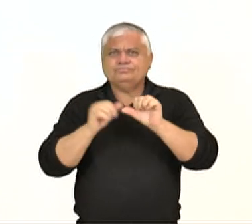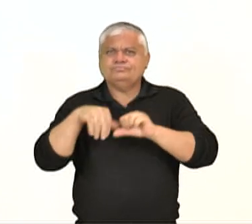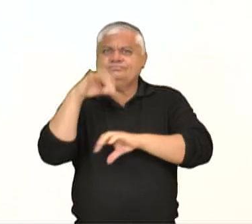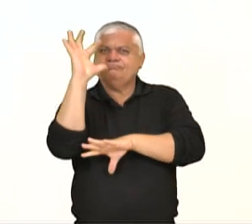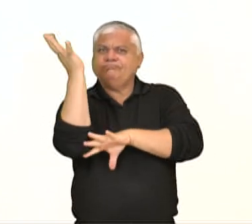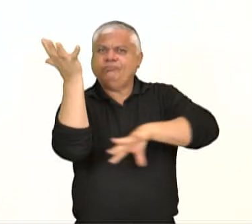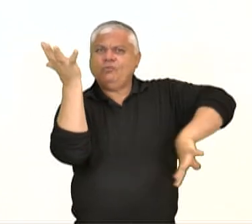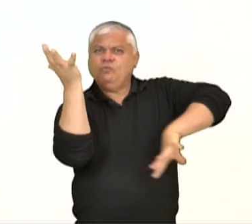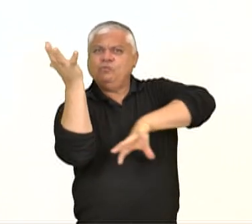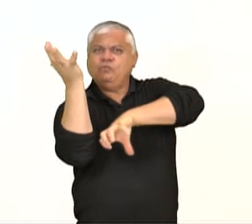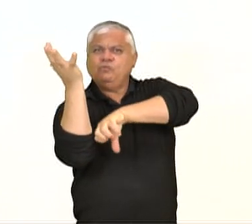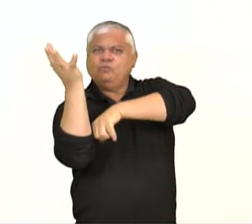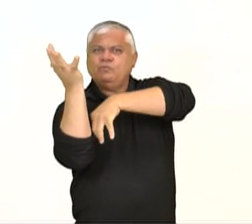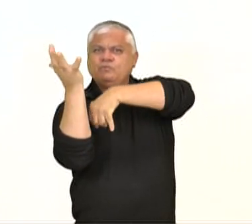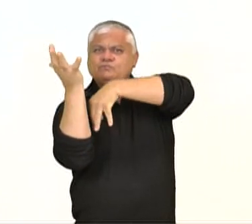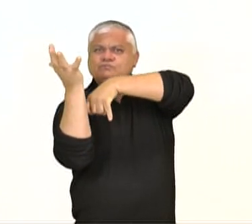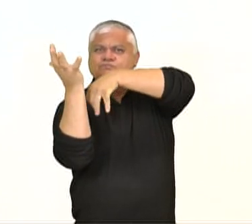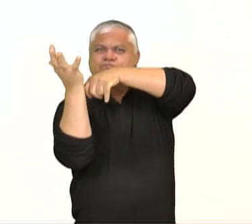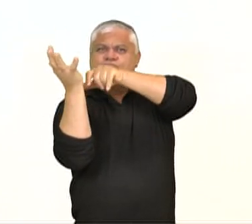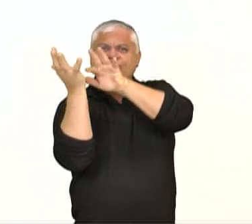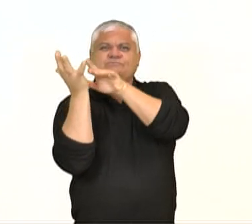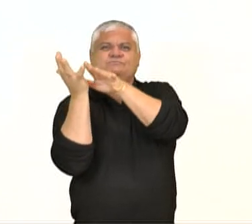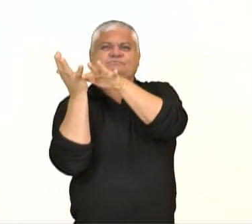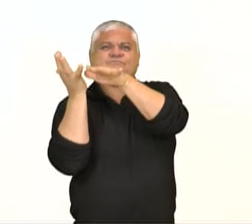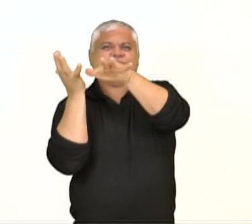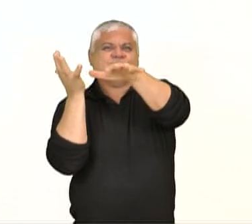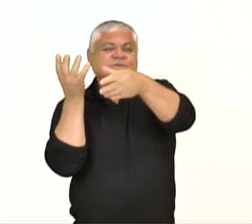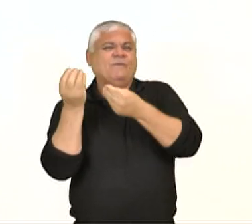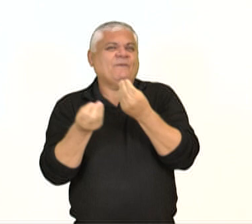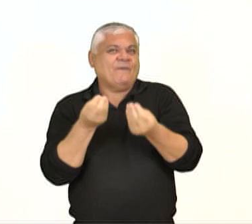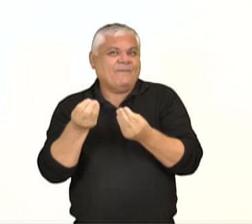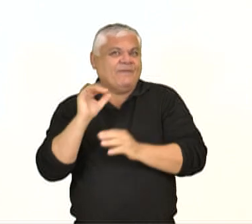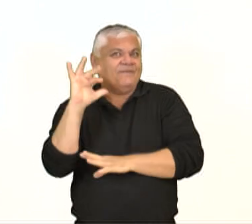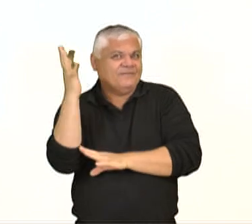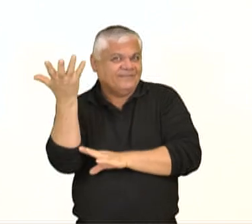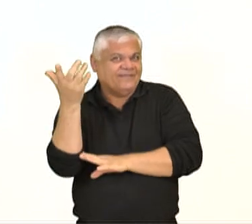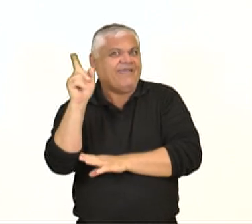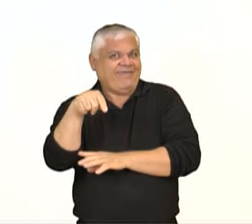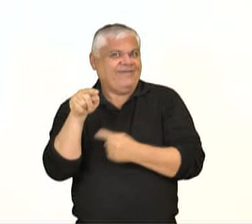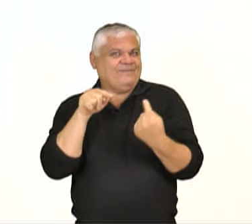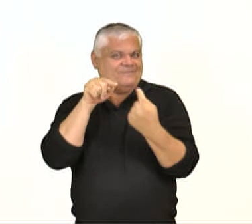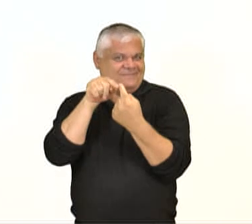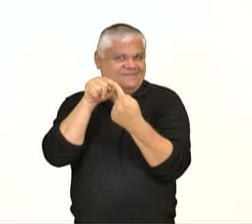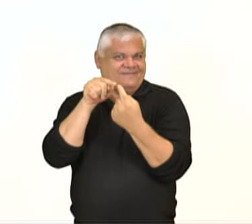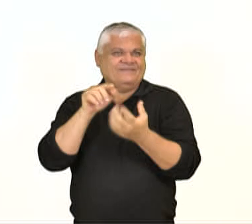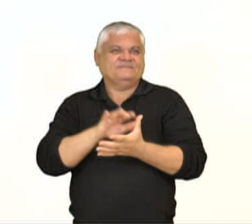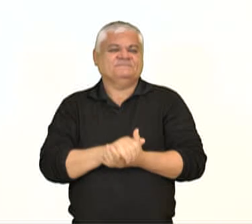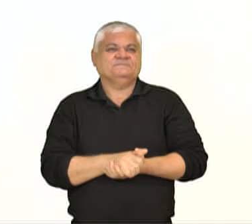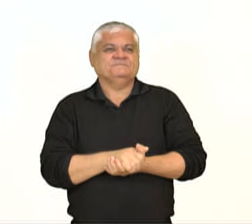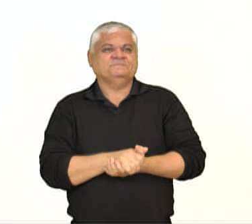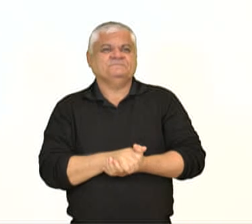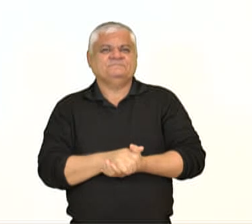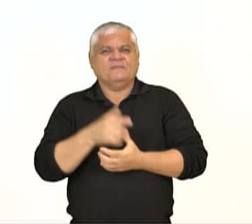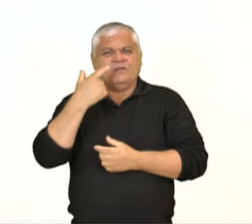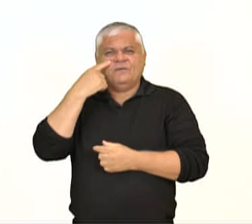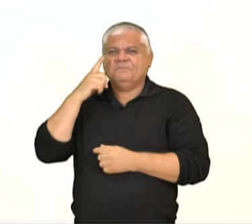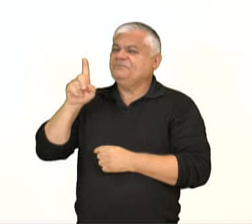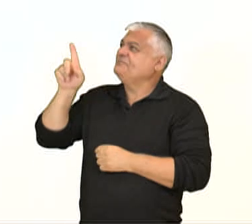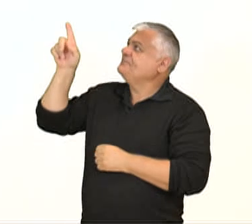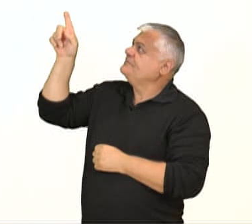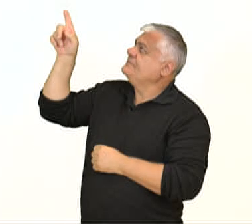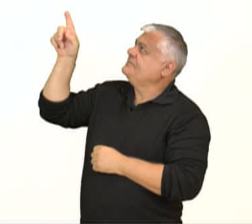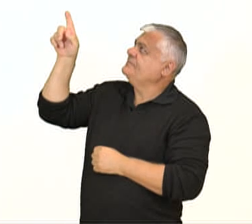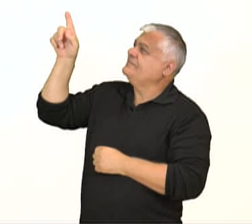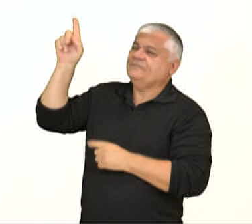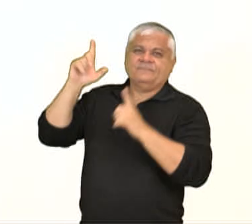fotossíntese, respiração e transpiração da planta, ok? Esse é o nosso objetivo da aula de hoje. Vamos observar essa imagem